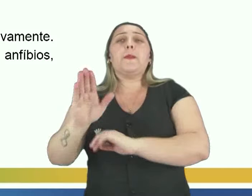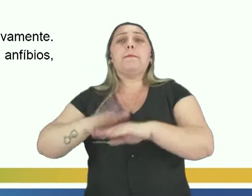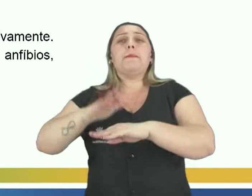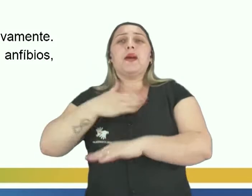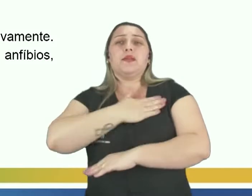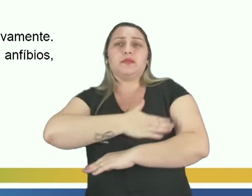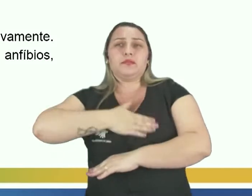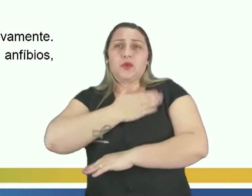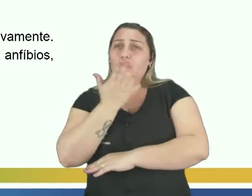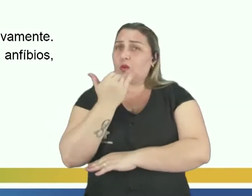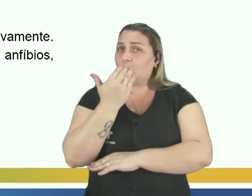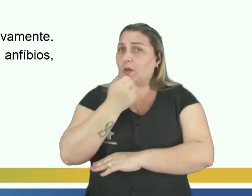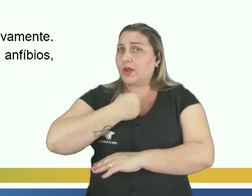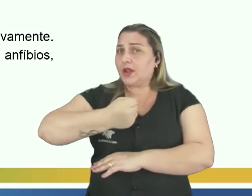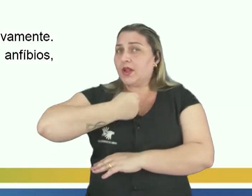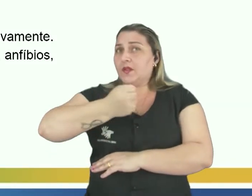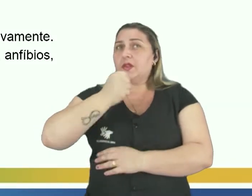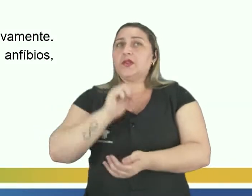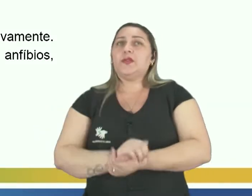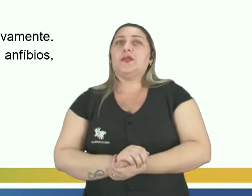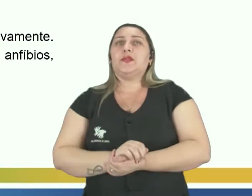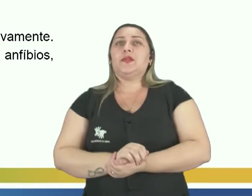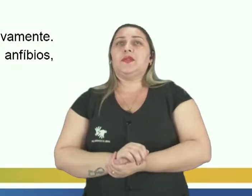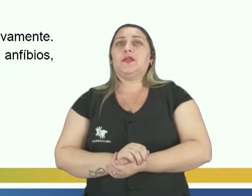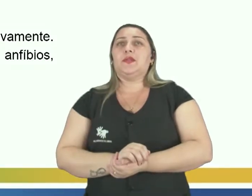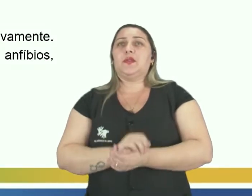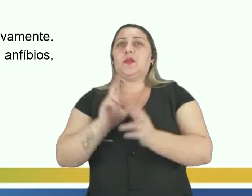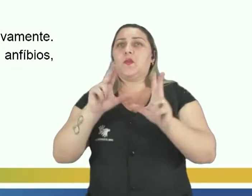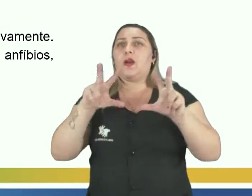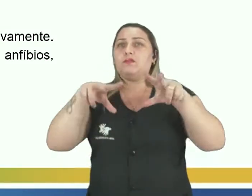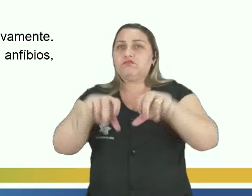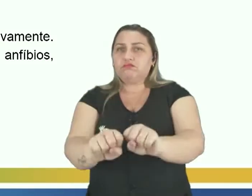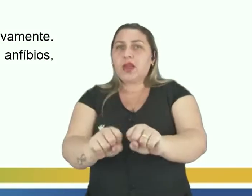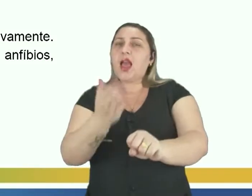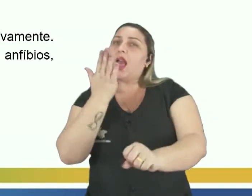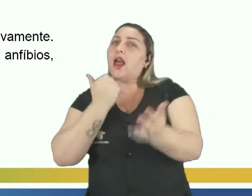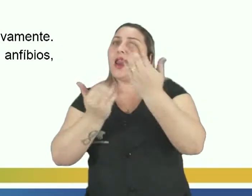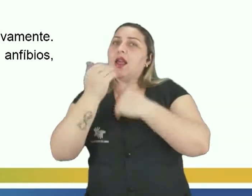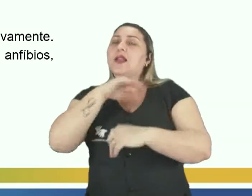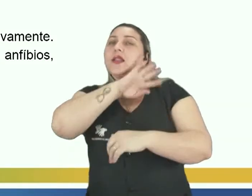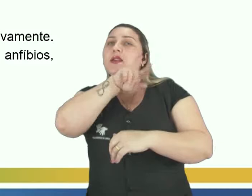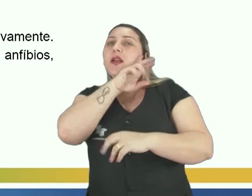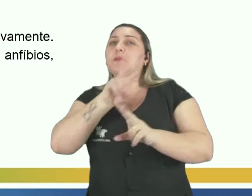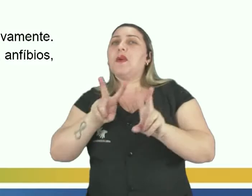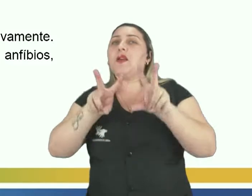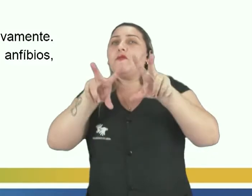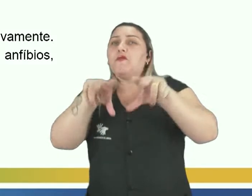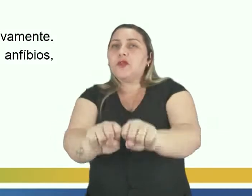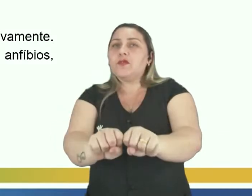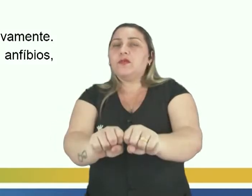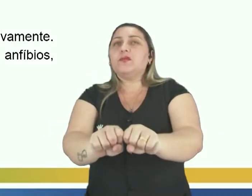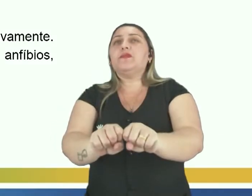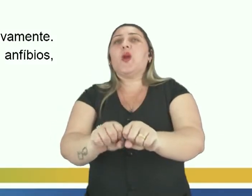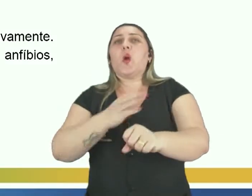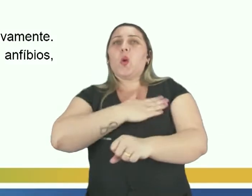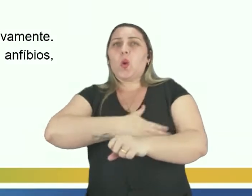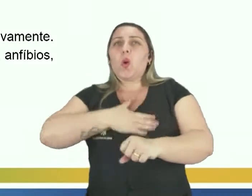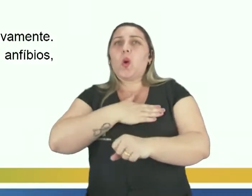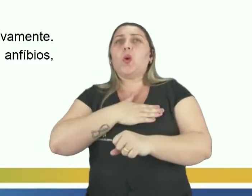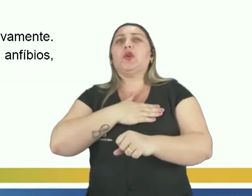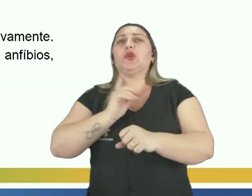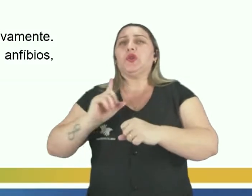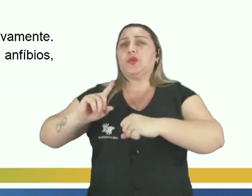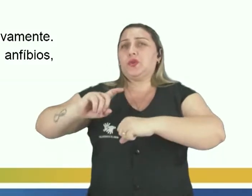de comer? Nessa entrevista da coruja. Sou uma ave predadora, me alimento de animais vivos que caço ativamente. Gosto de